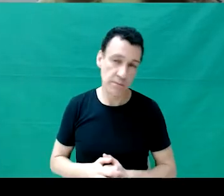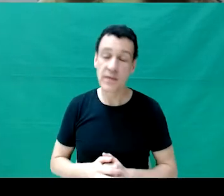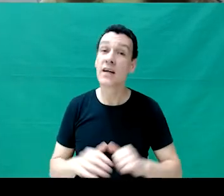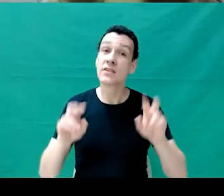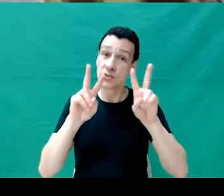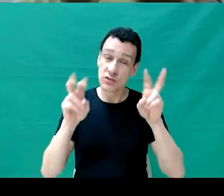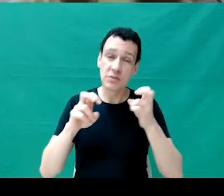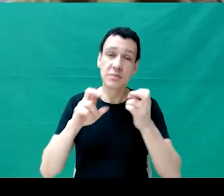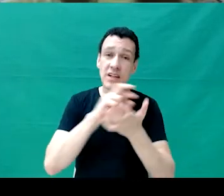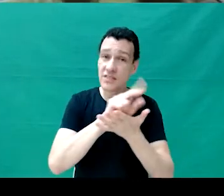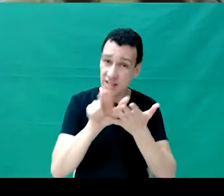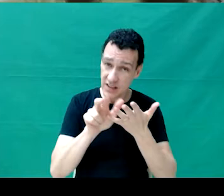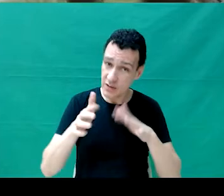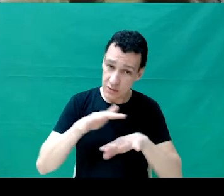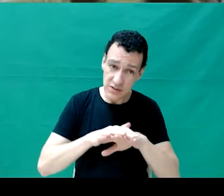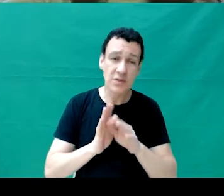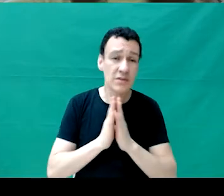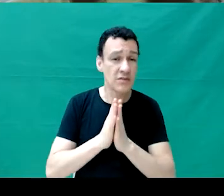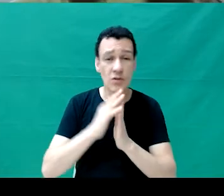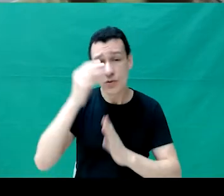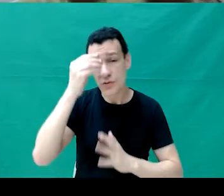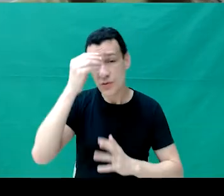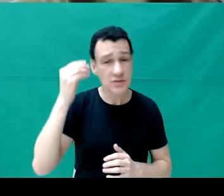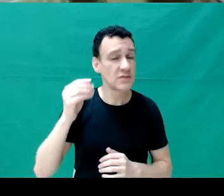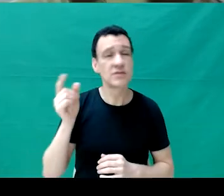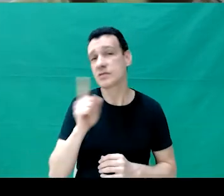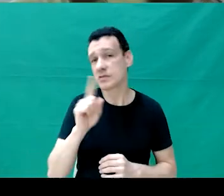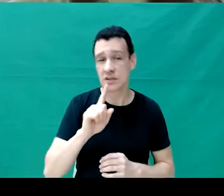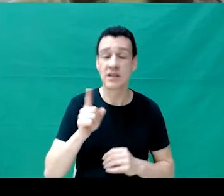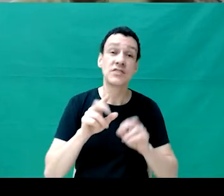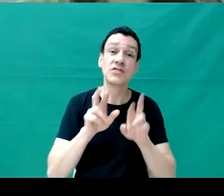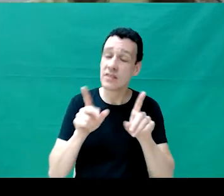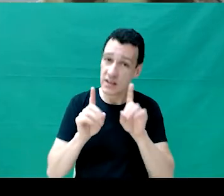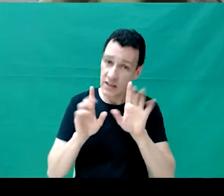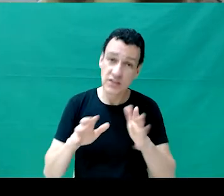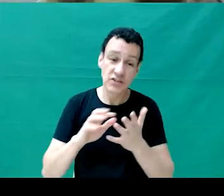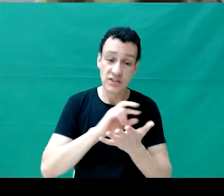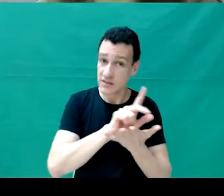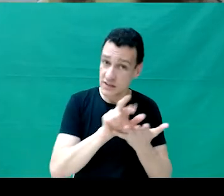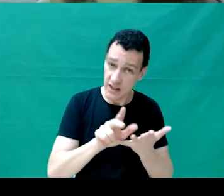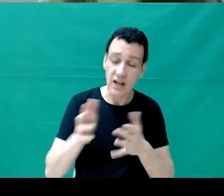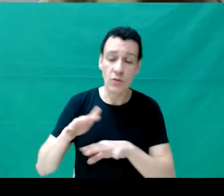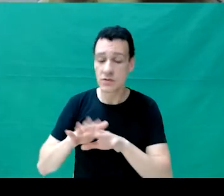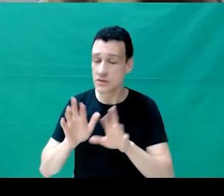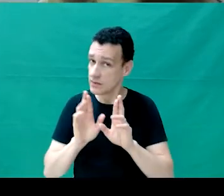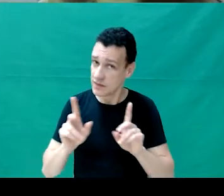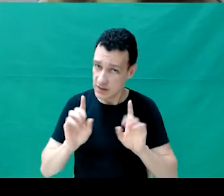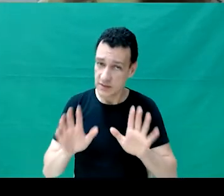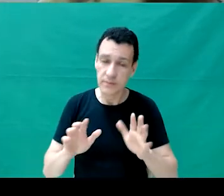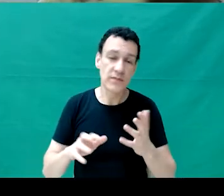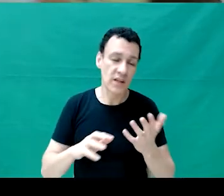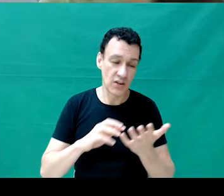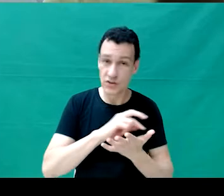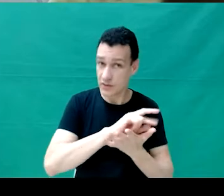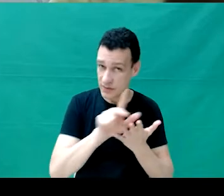e inclusão, é importante que a gente tenha em mente o que é diversidade e o que é inclusão. Então, diversidade